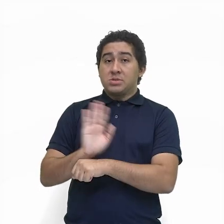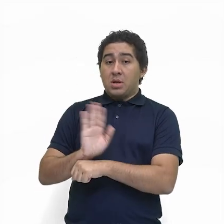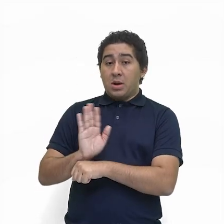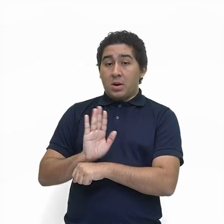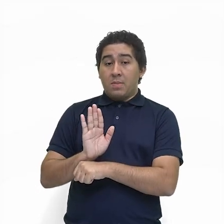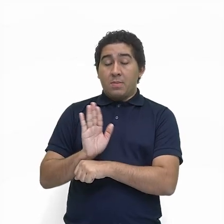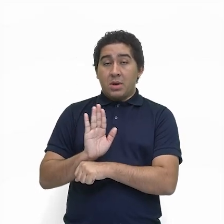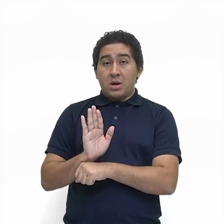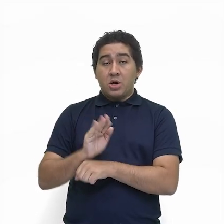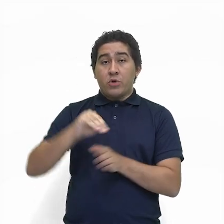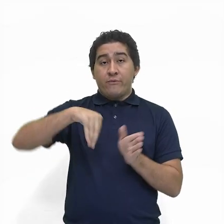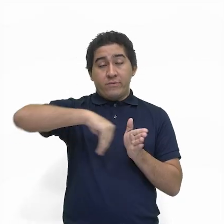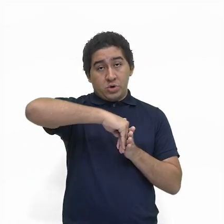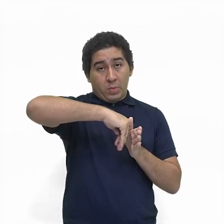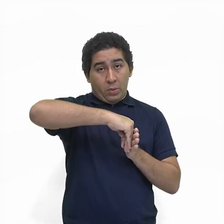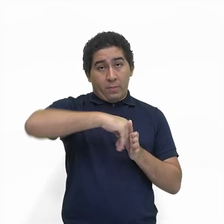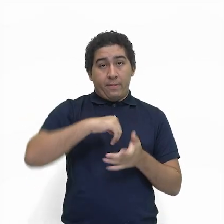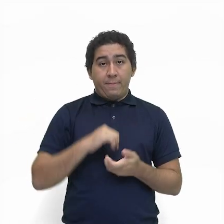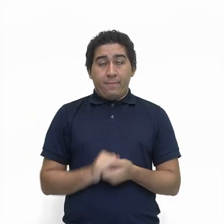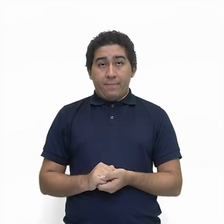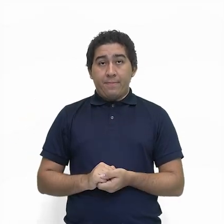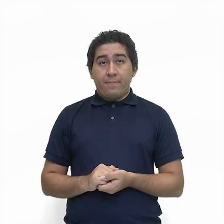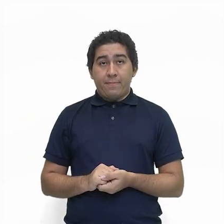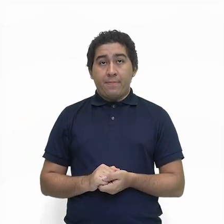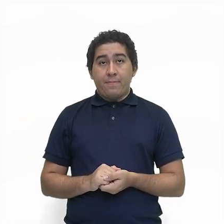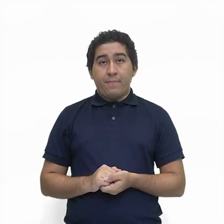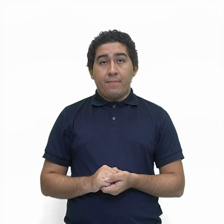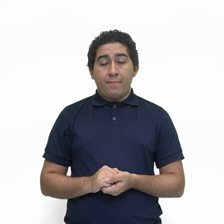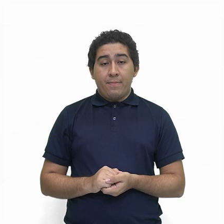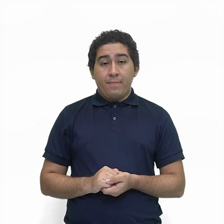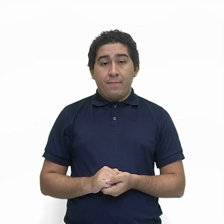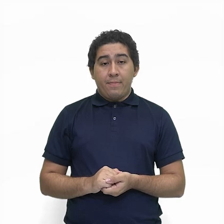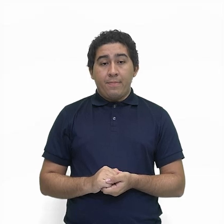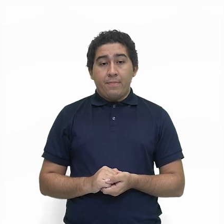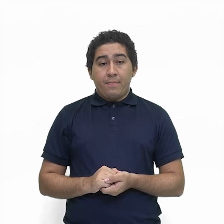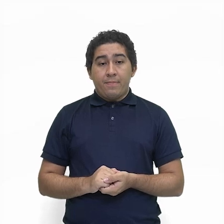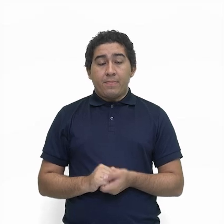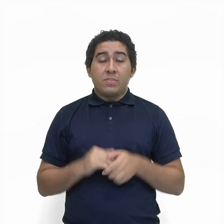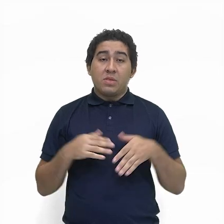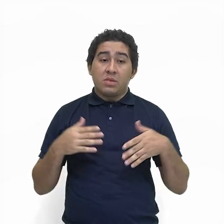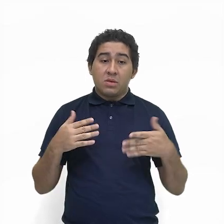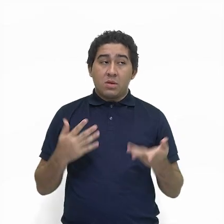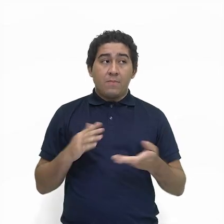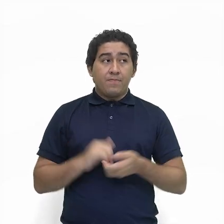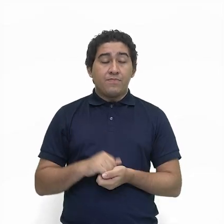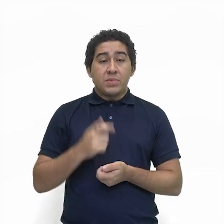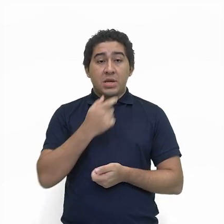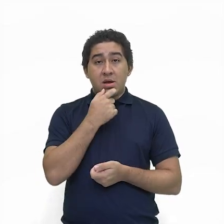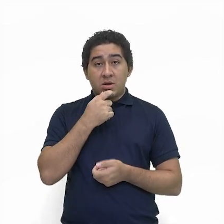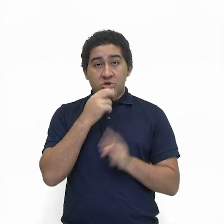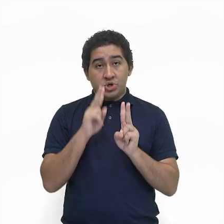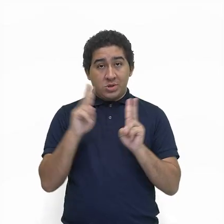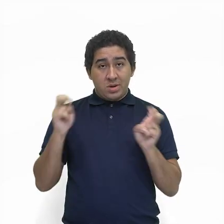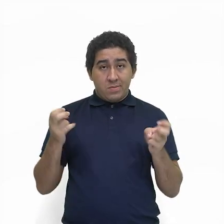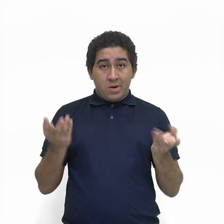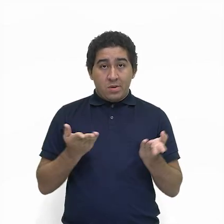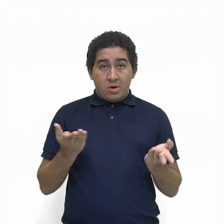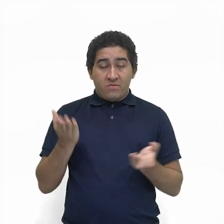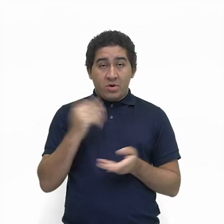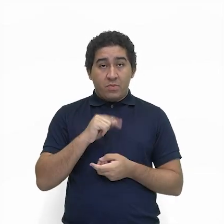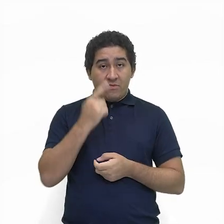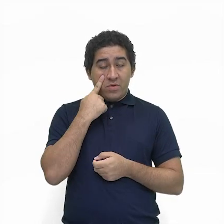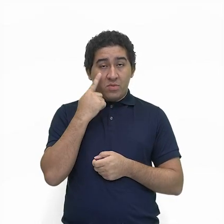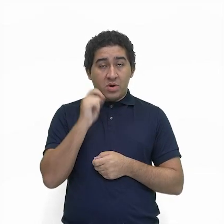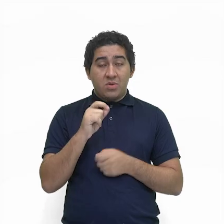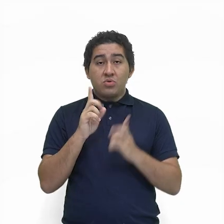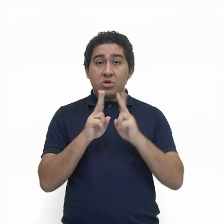e futebol. Beleza? Bom, já que estamos falando da língua inglesa, vamos falar sobre um tópico